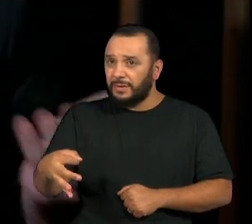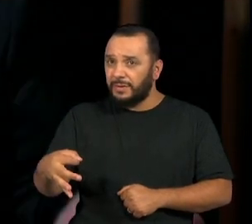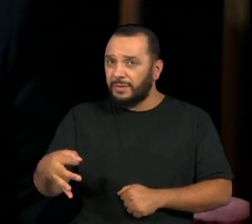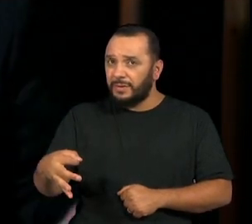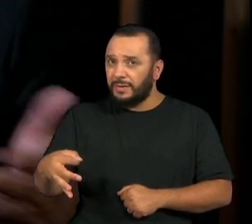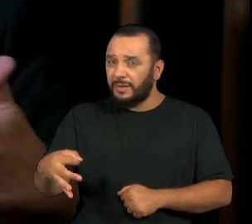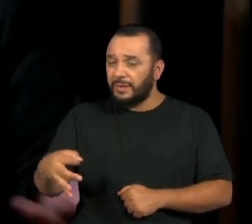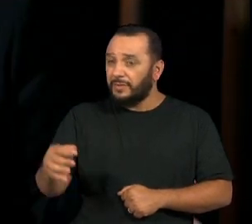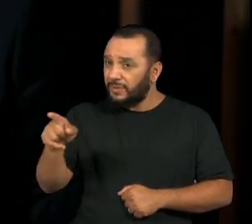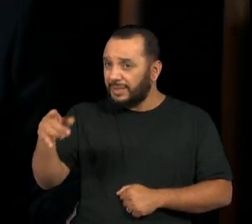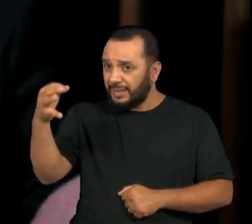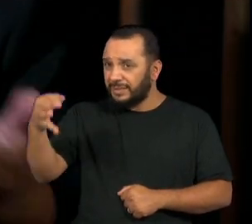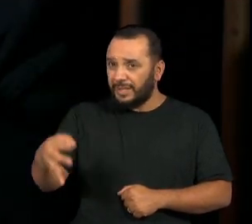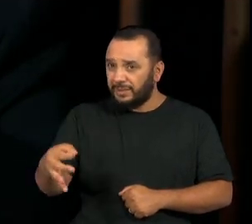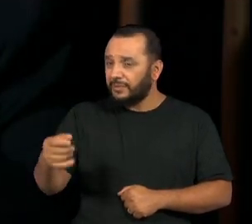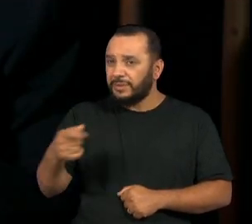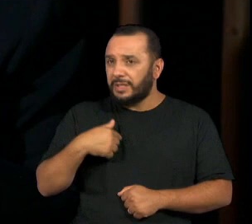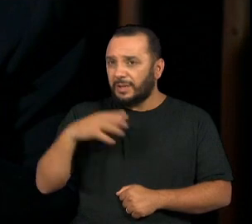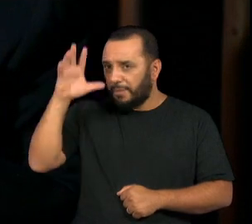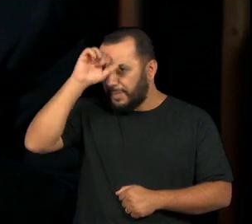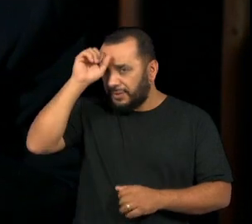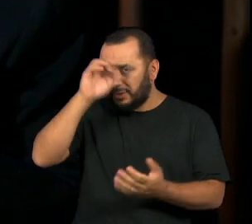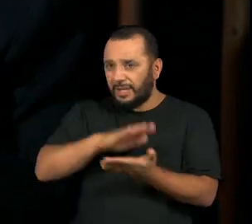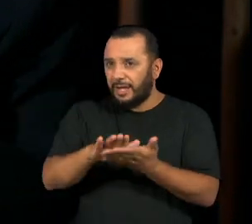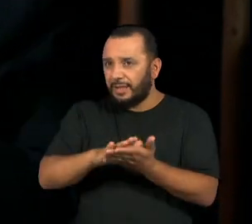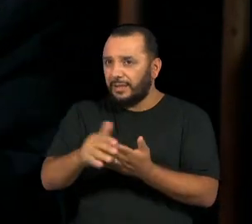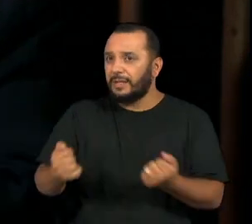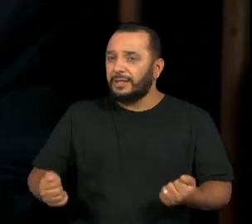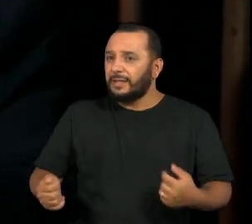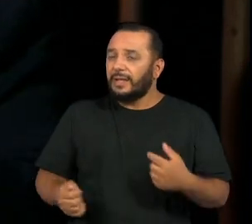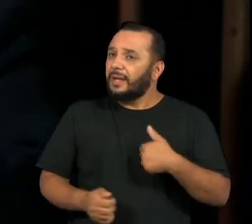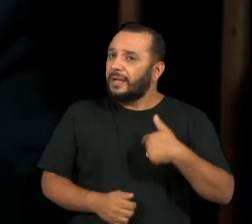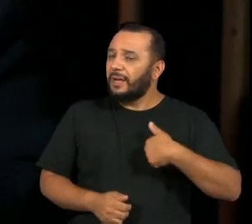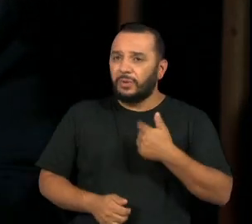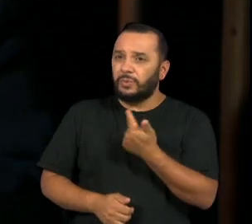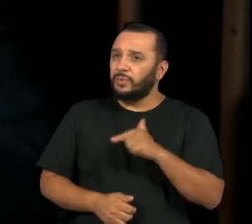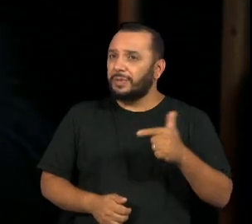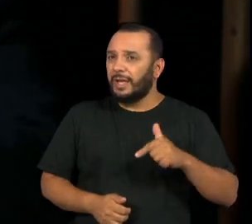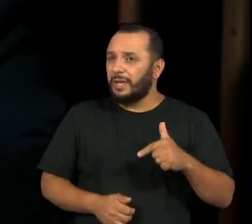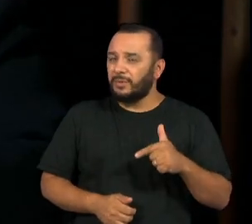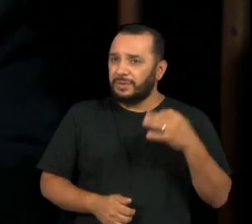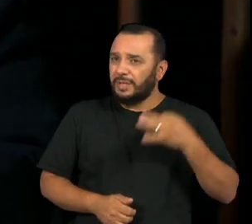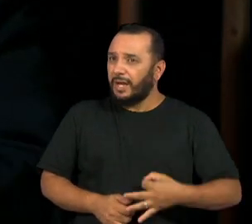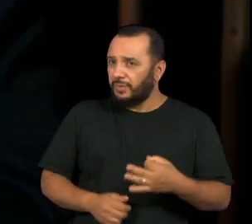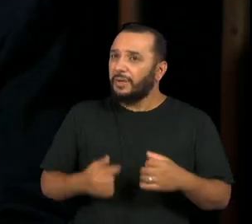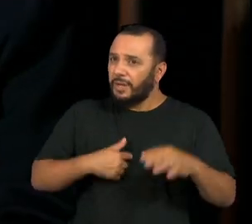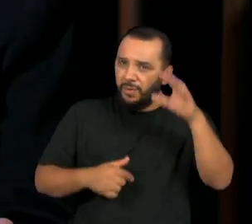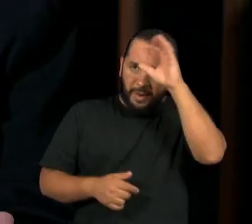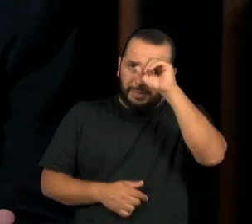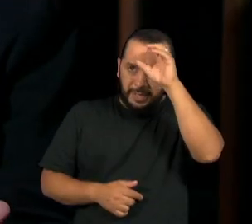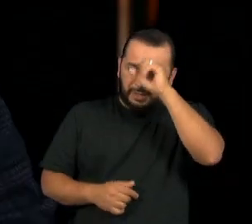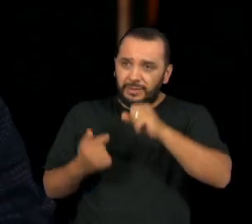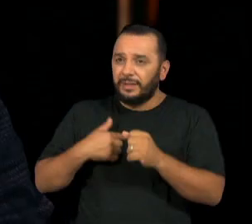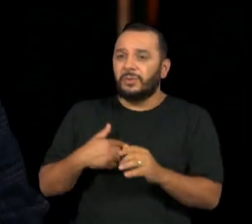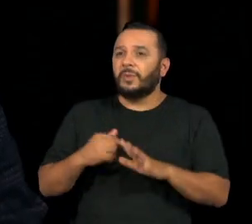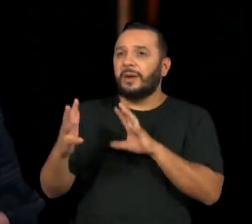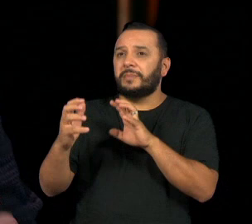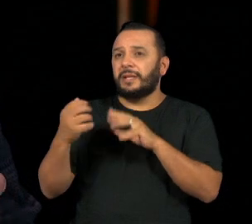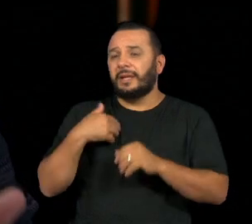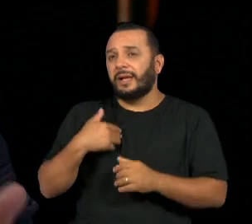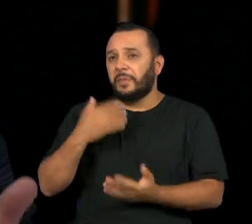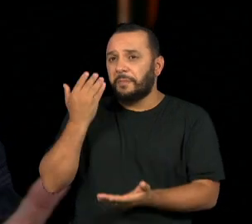você não aprende nada. Se eu não tenho razão, eu aprendo. Então, numa briga, quem aprende é quem perde.